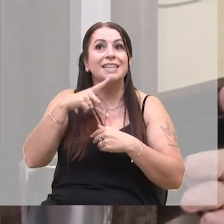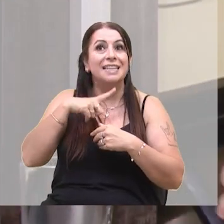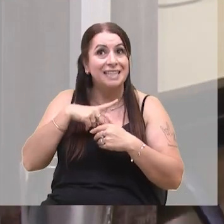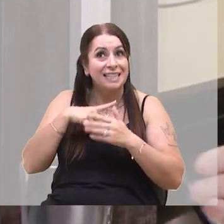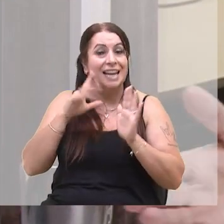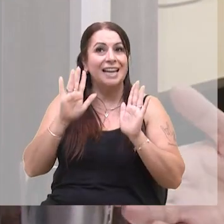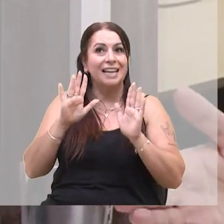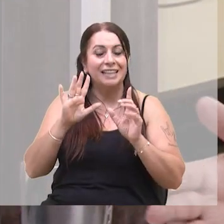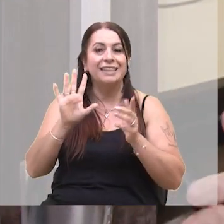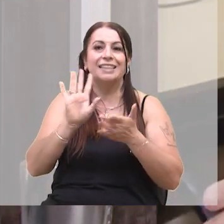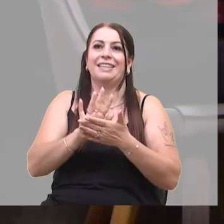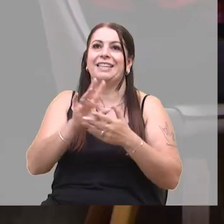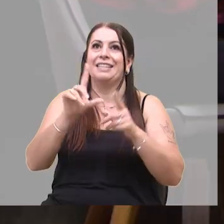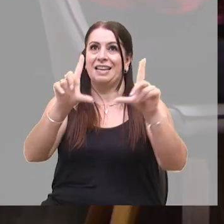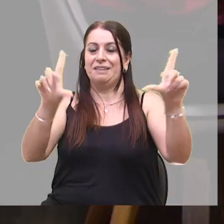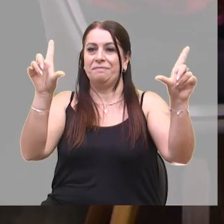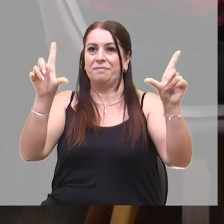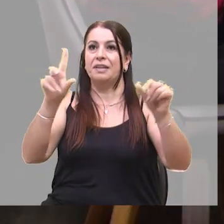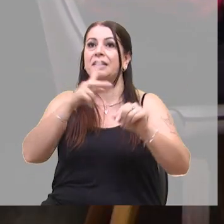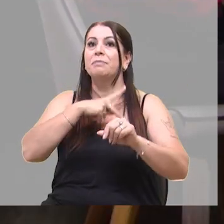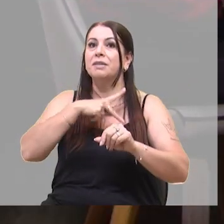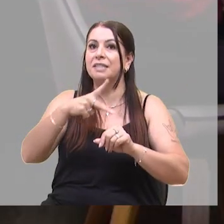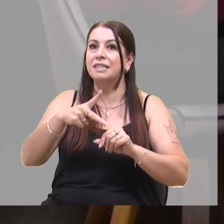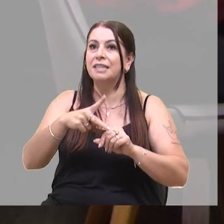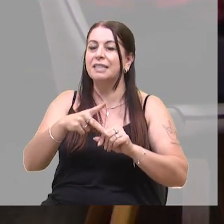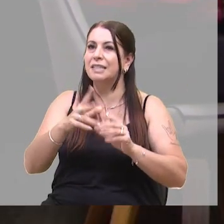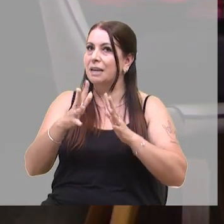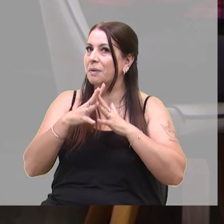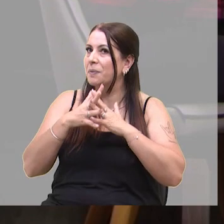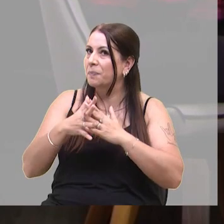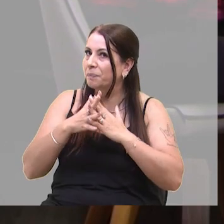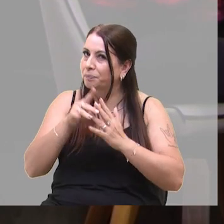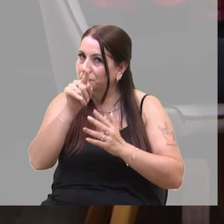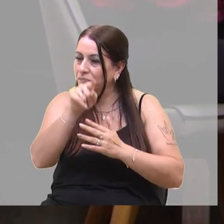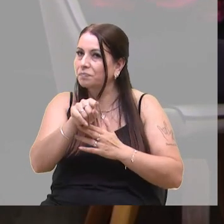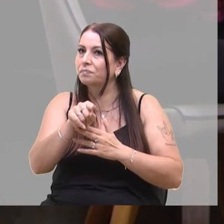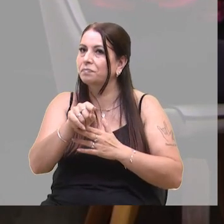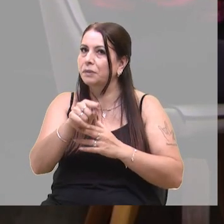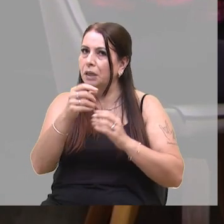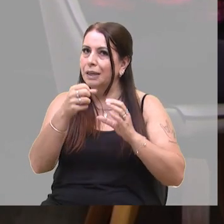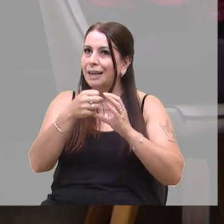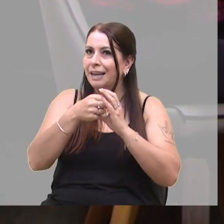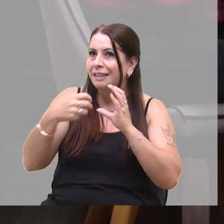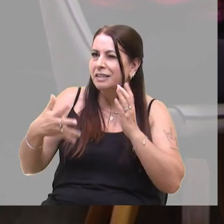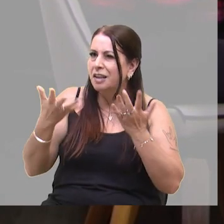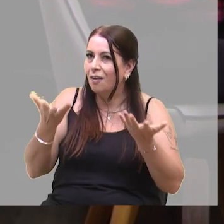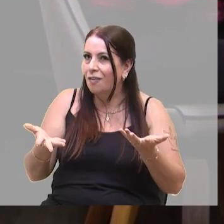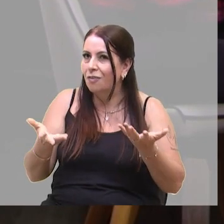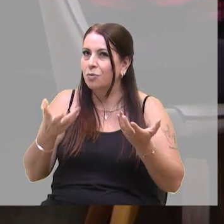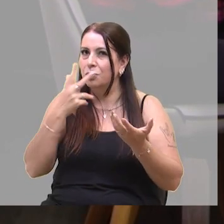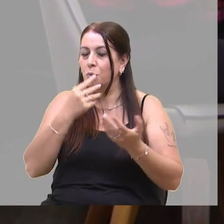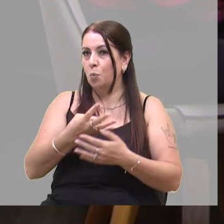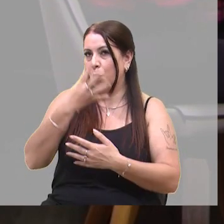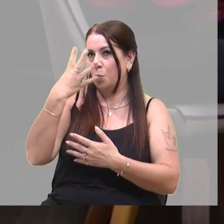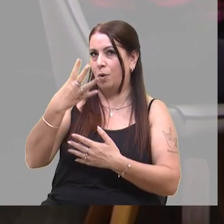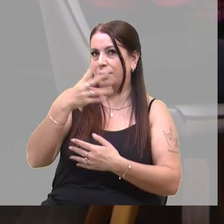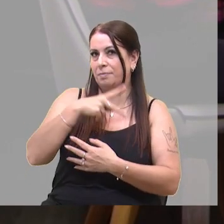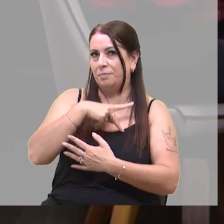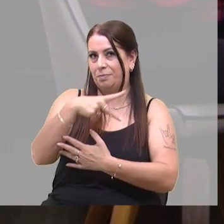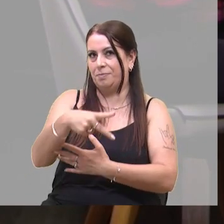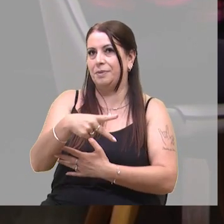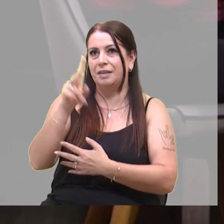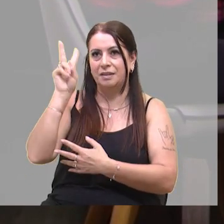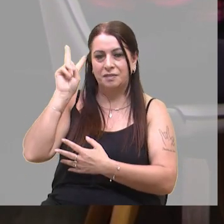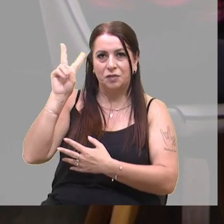colocar todos. Não mulheres, teriam paredes. Das mulheres ainda tem uma galeria. Na presidência, então, é ainda mais complicado. A senhora